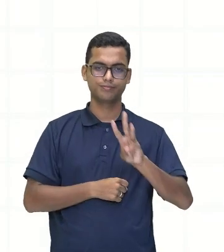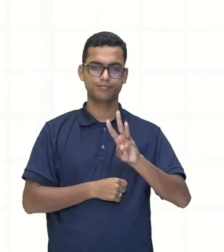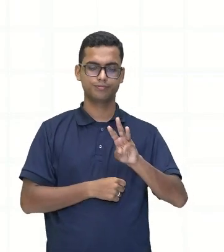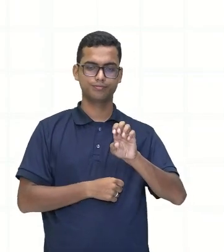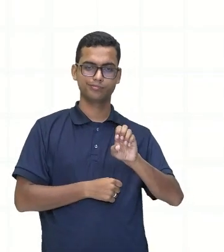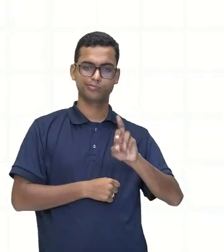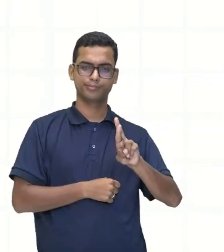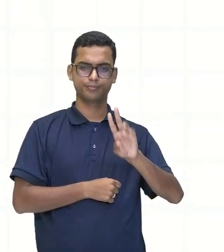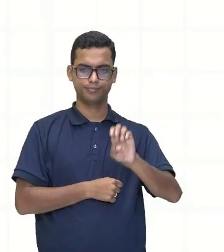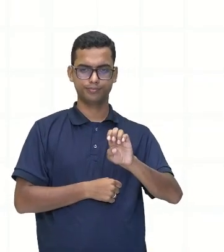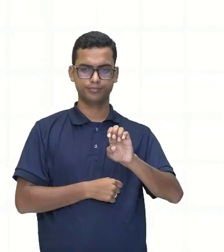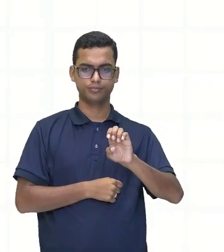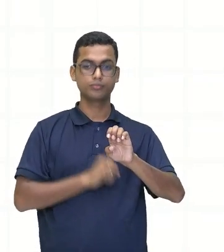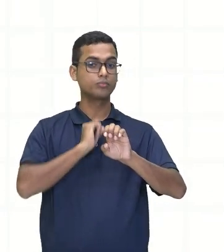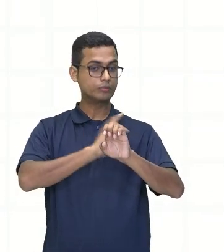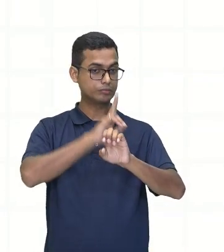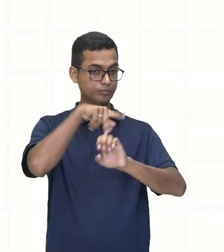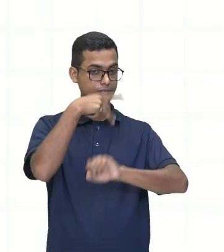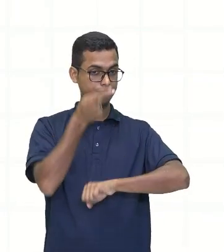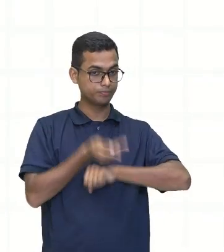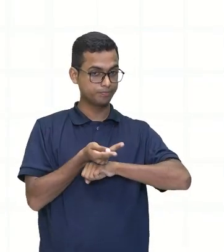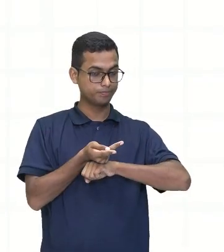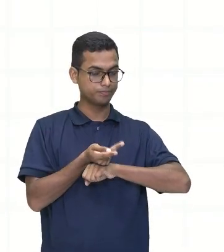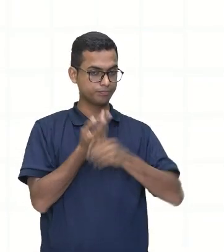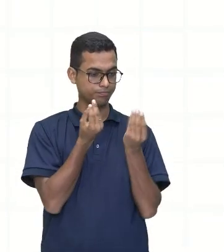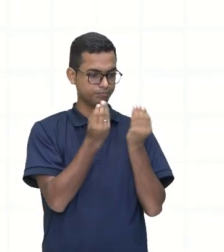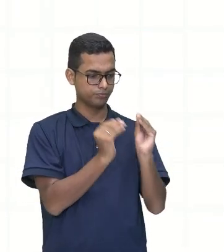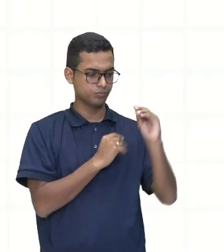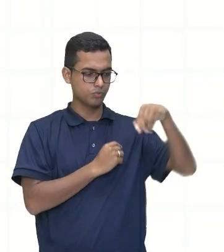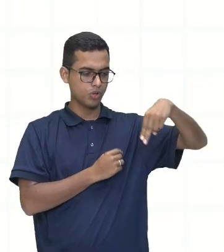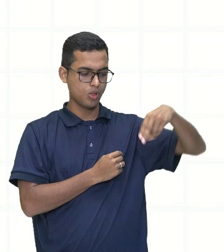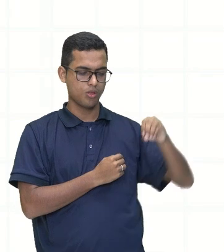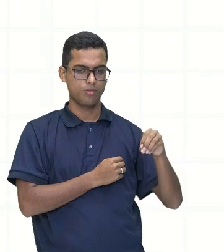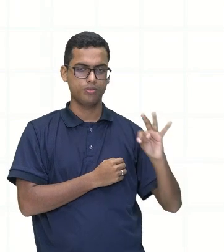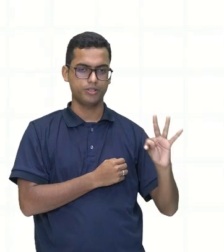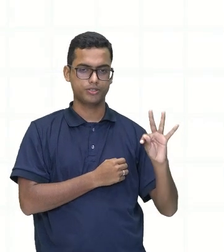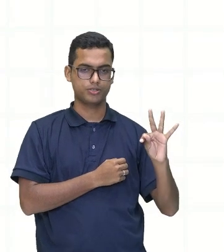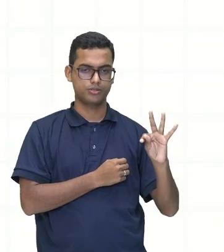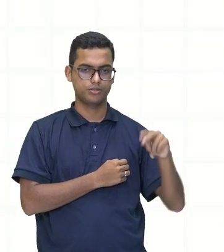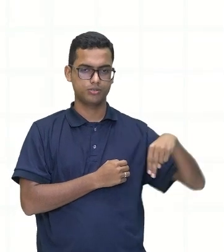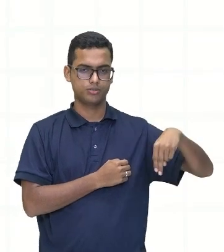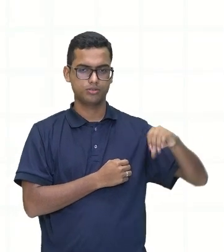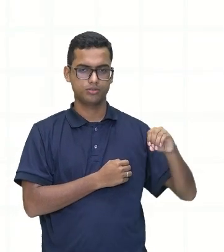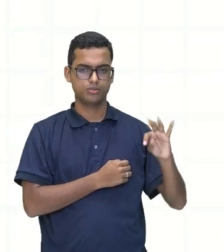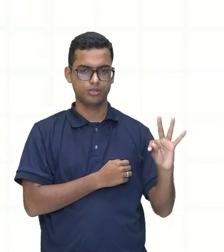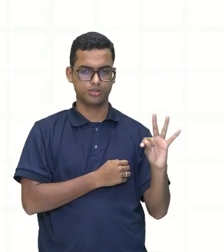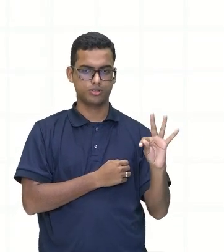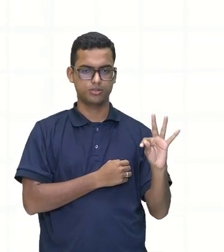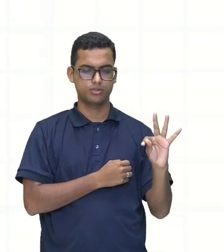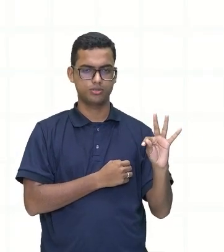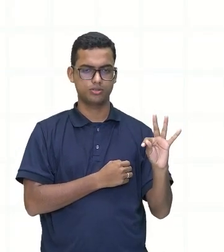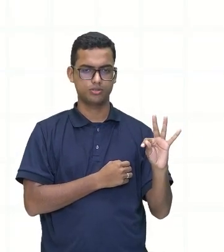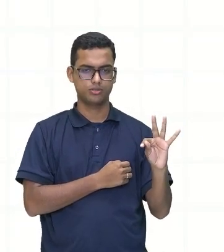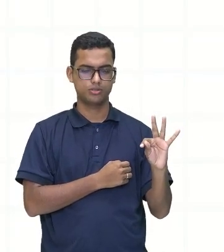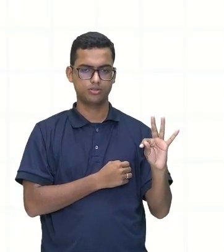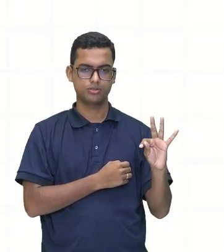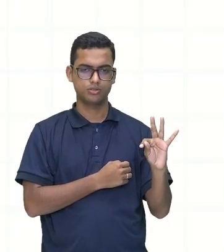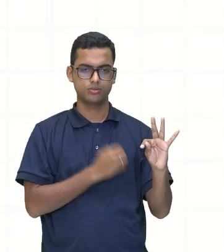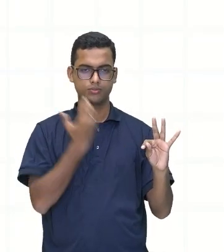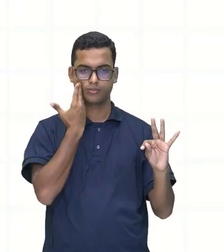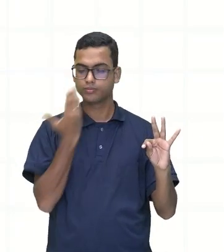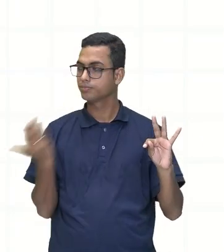be. Depois do were, aí eu coloco o not, certo? The workers were